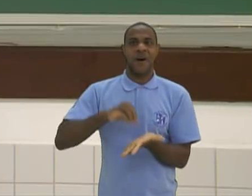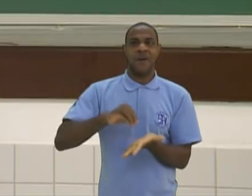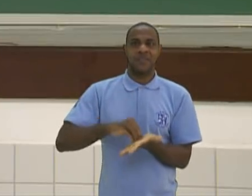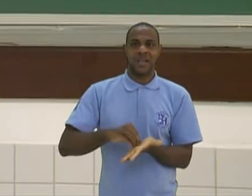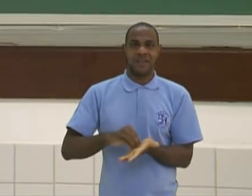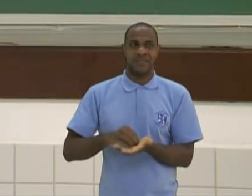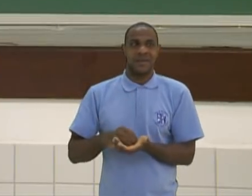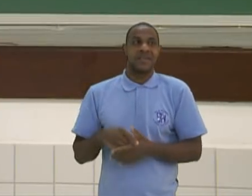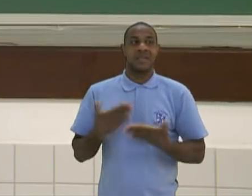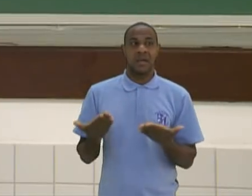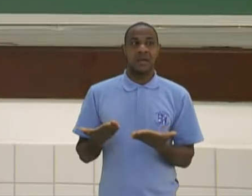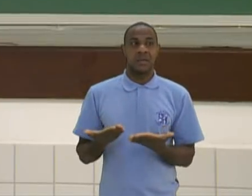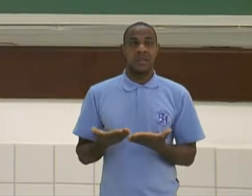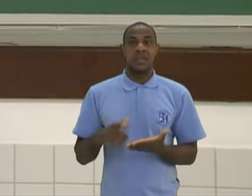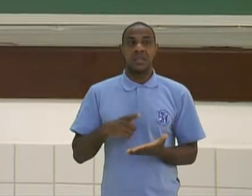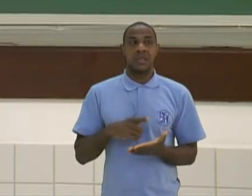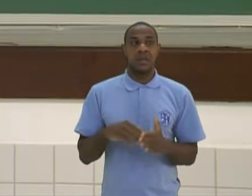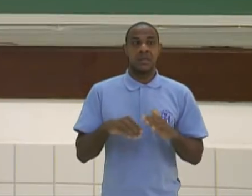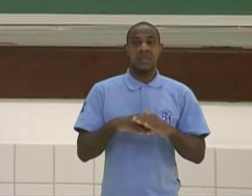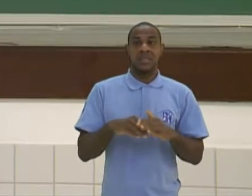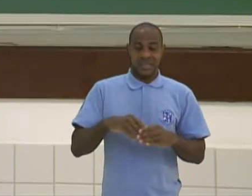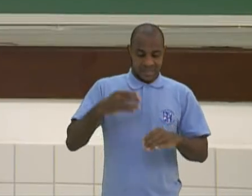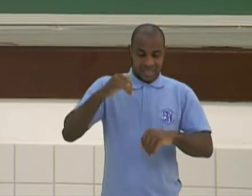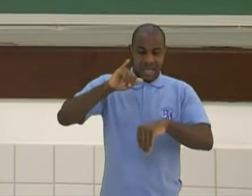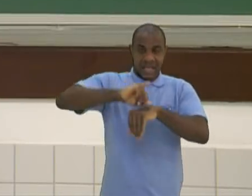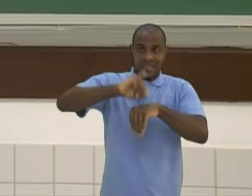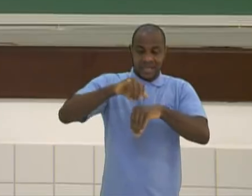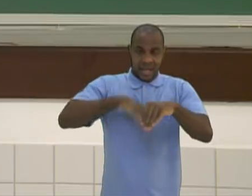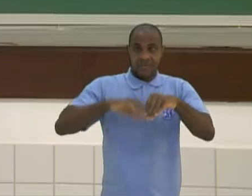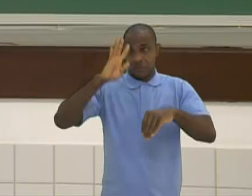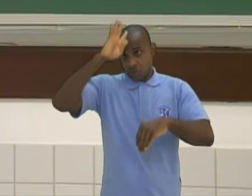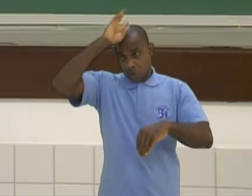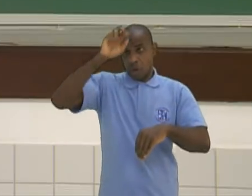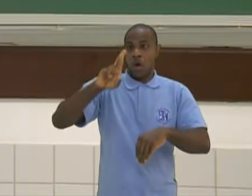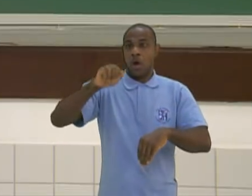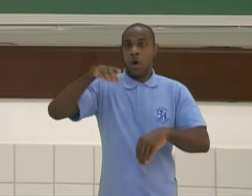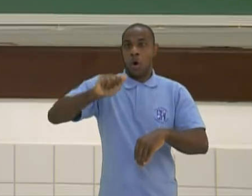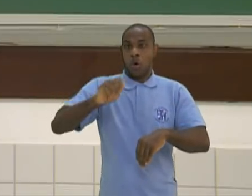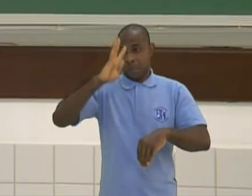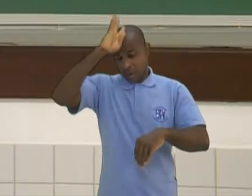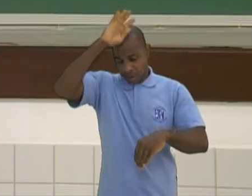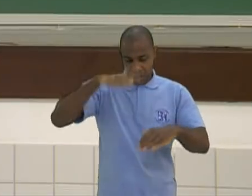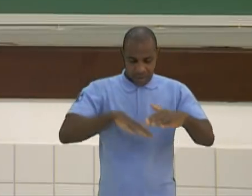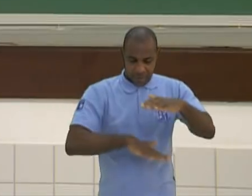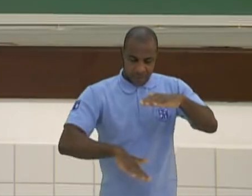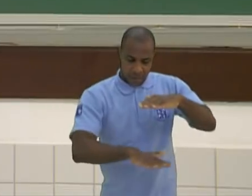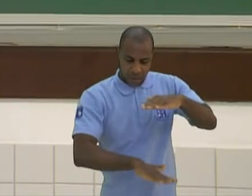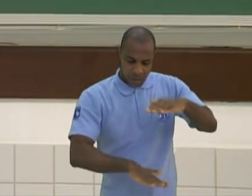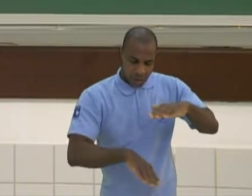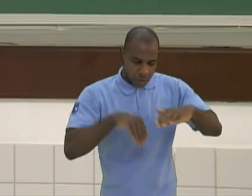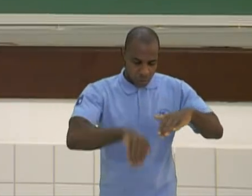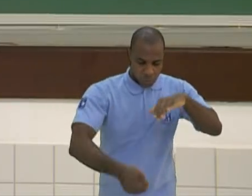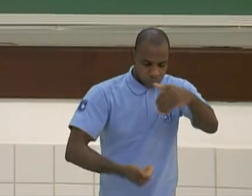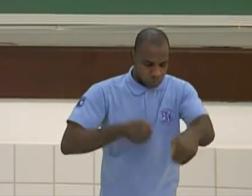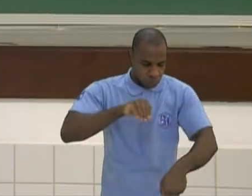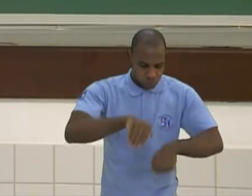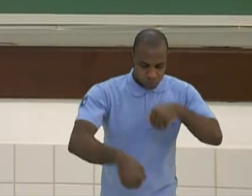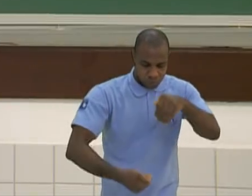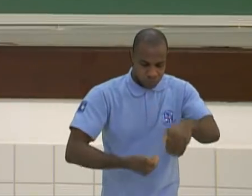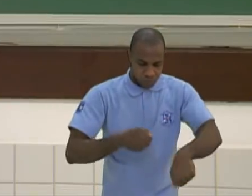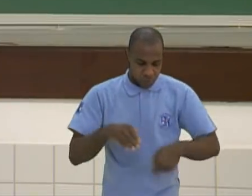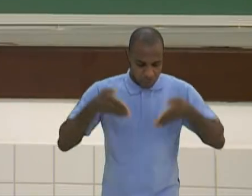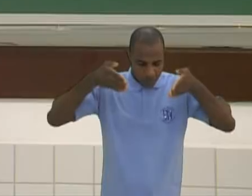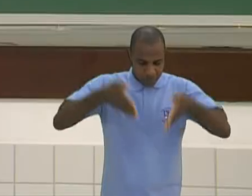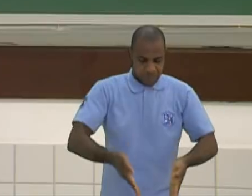das soluções foi, embaixo da cidade de Roma, olha que coisa impressionante, são túneis escavados embaixo, e com